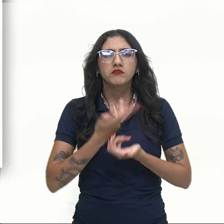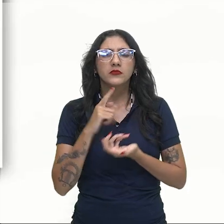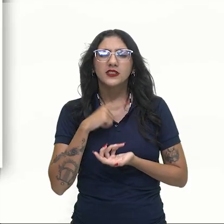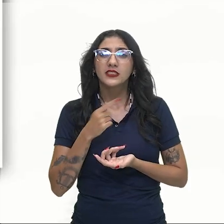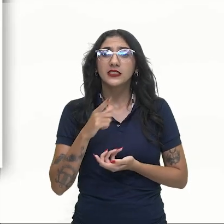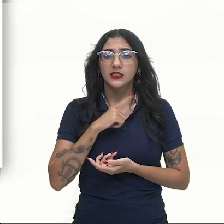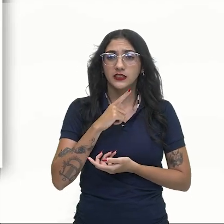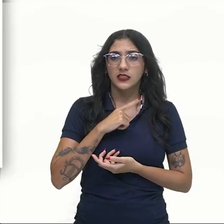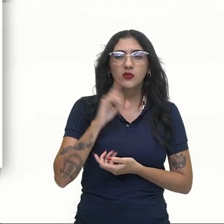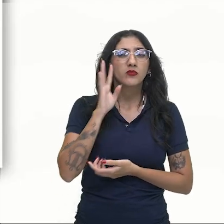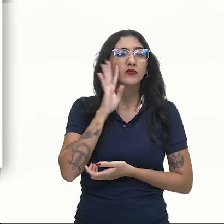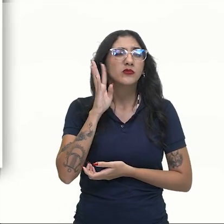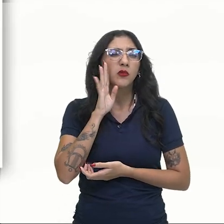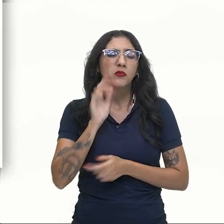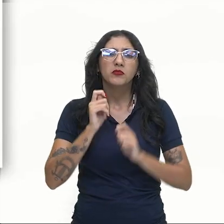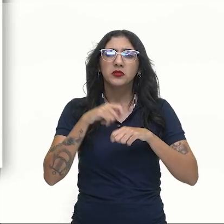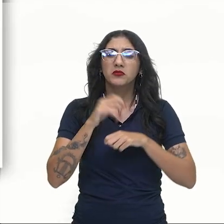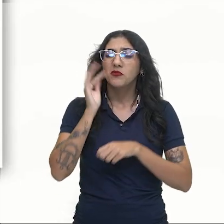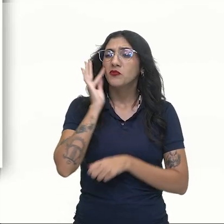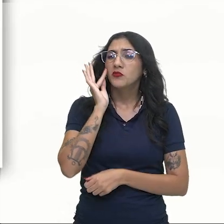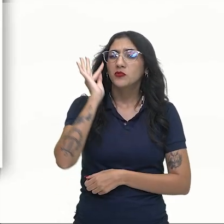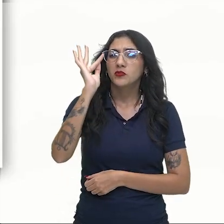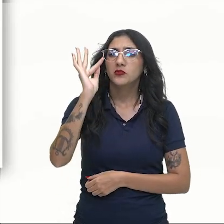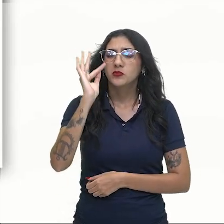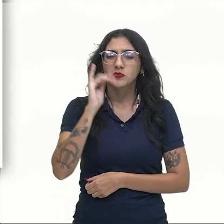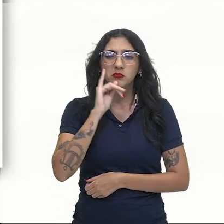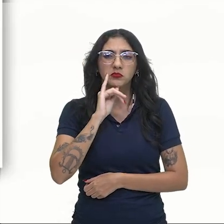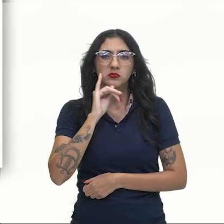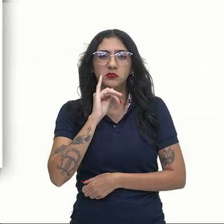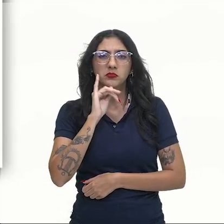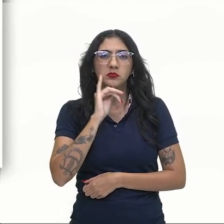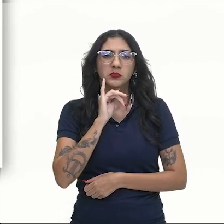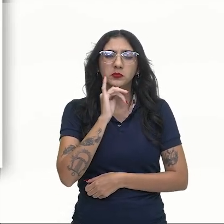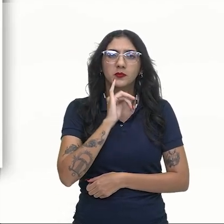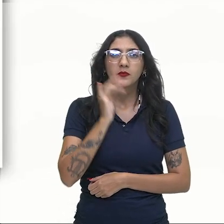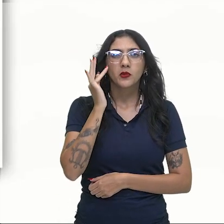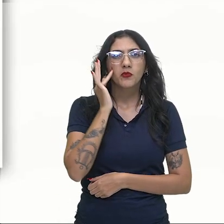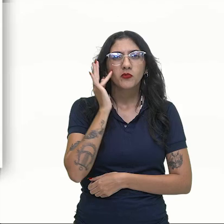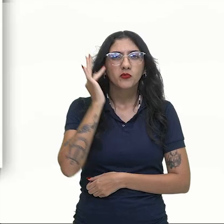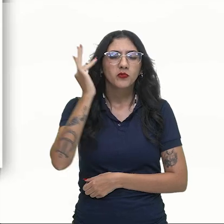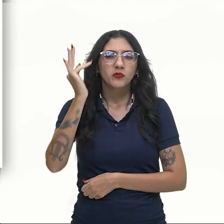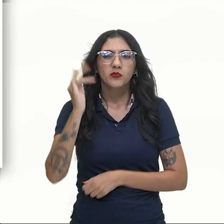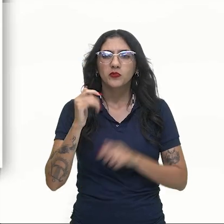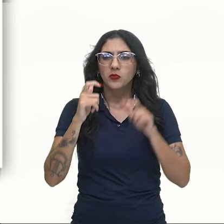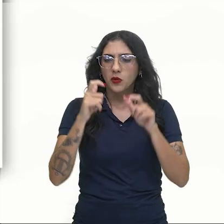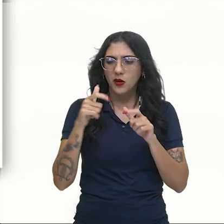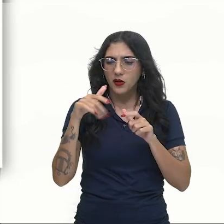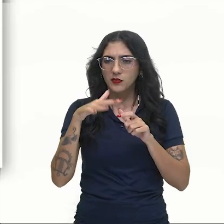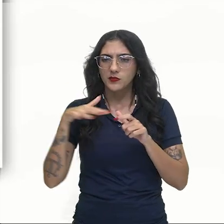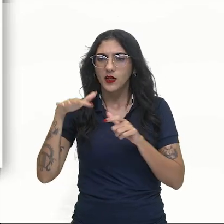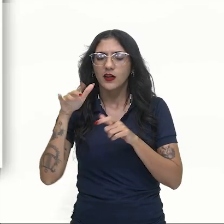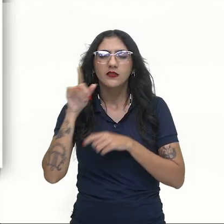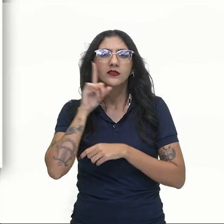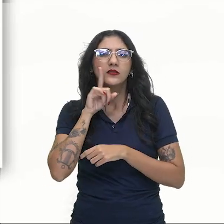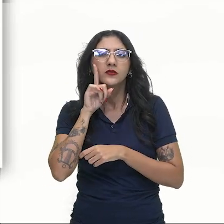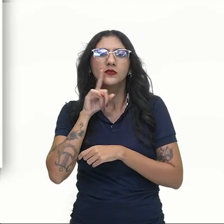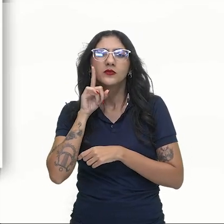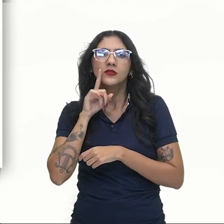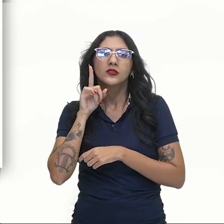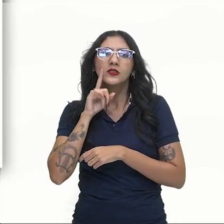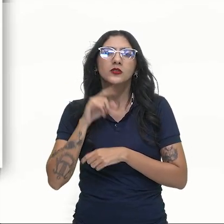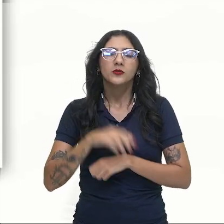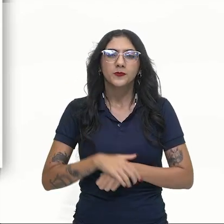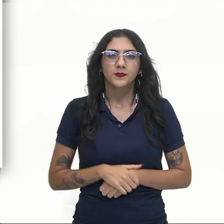sonho que um dia, nos montes, nas colinas da Geórgia, né, que fica ali no sul dos Estados Unidos,